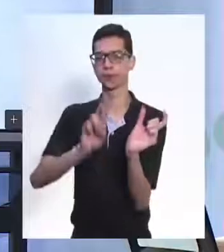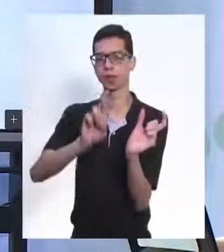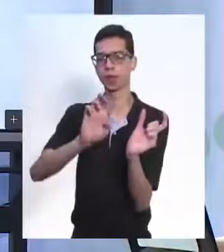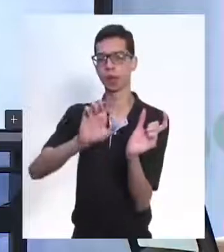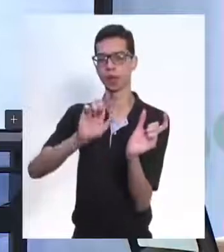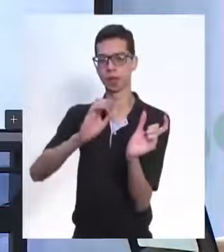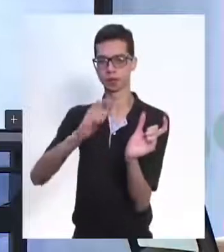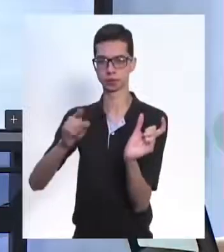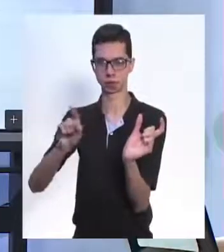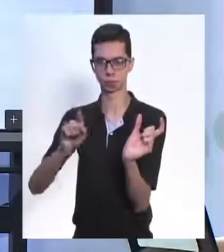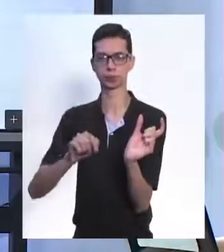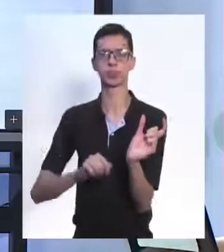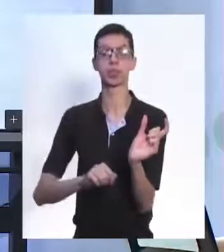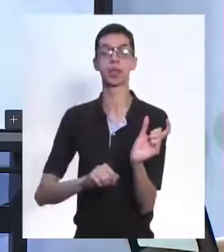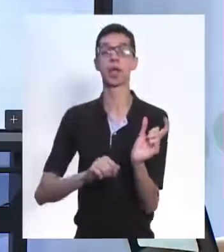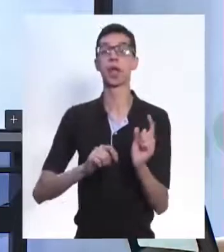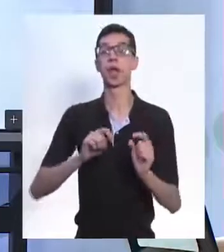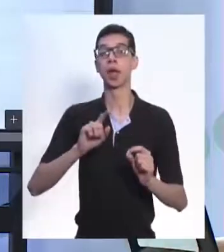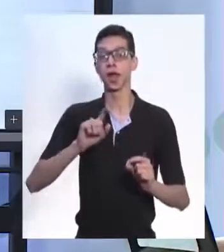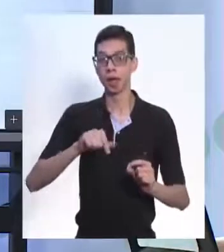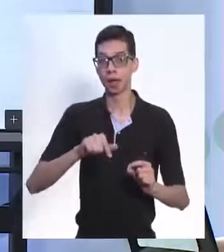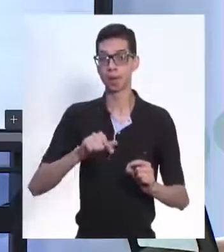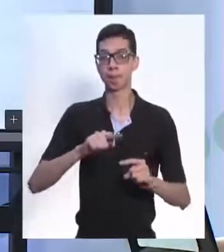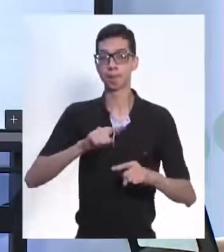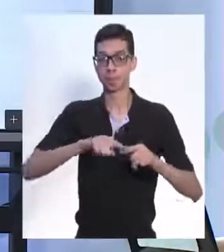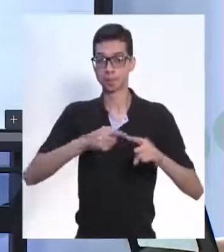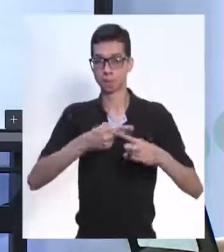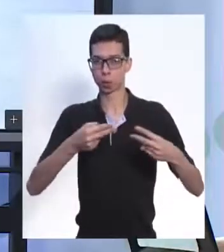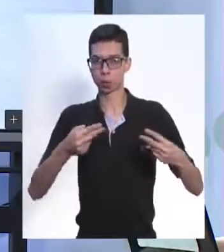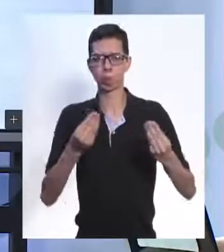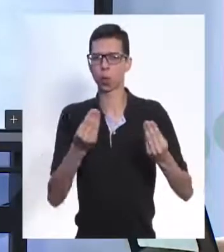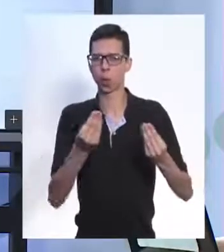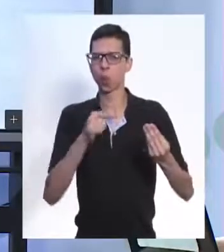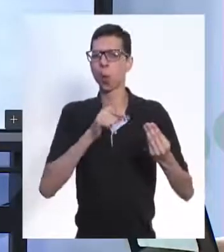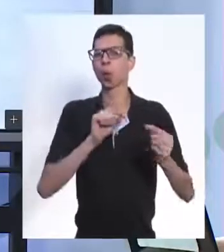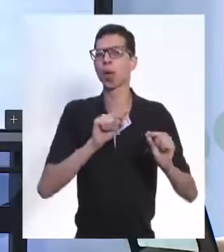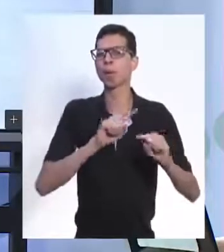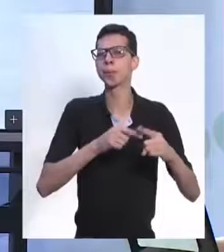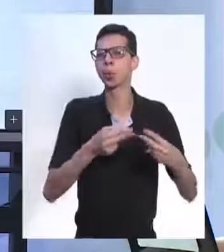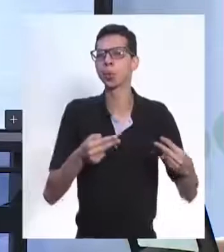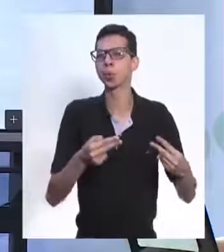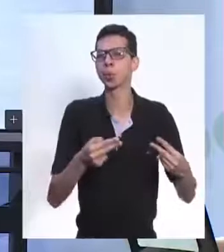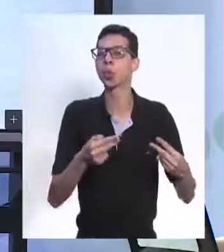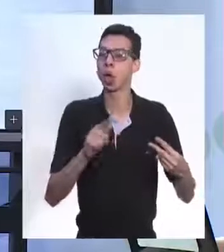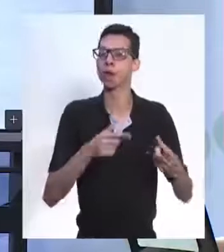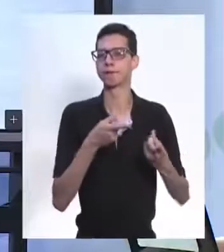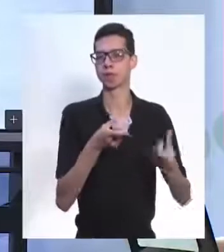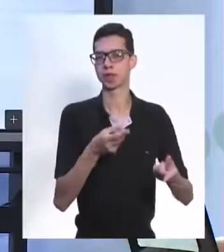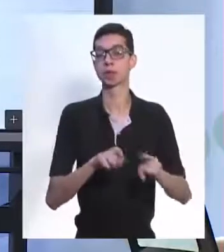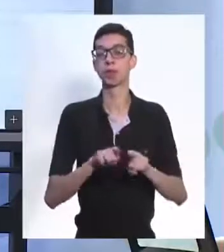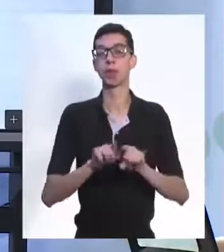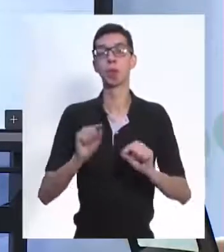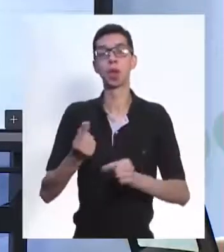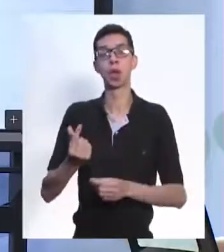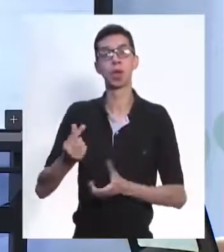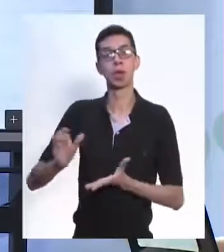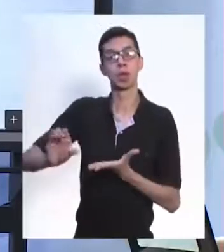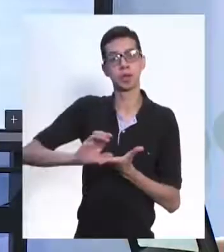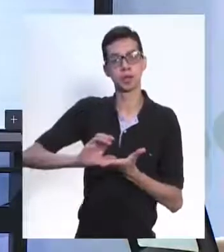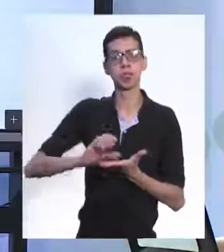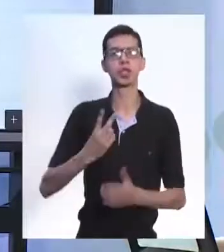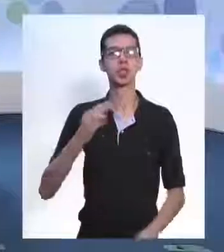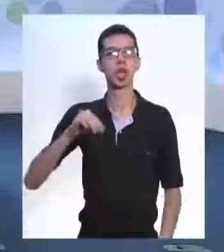né, pelo valor recebido. Eu quero saber essa relação. Como essa respostinha é mais curta aí, vou dar 2 minutinhos para vocês, a gente